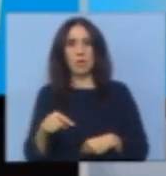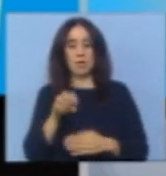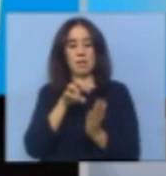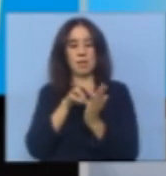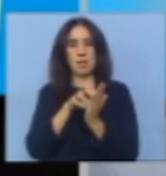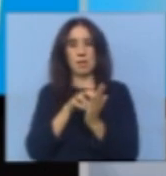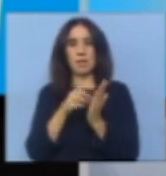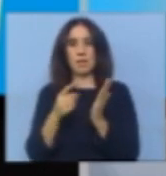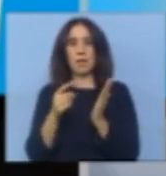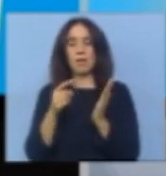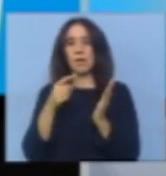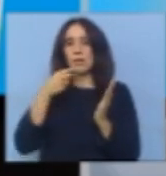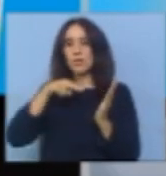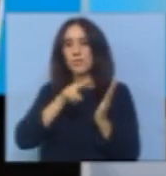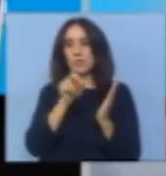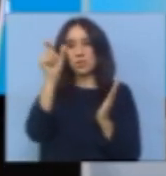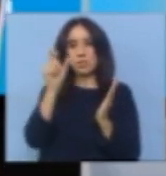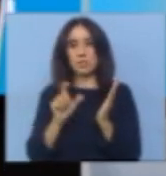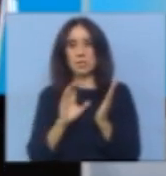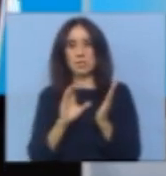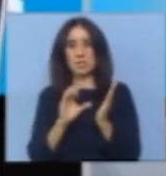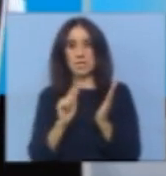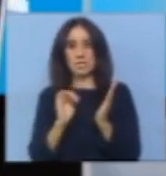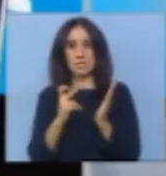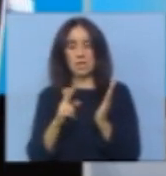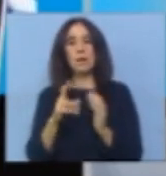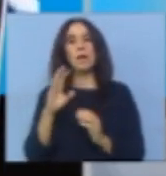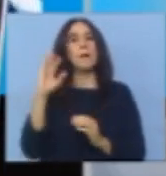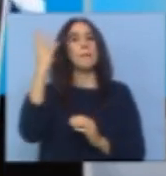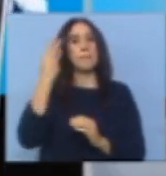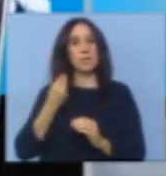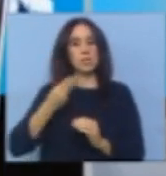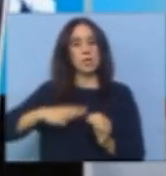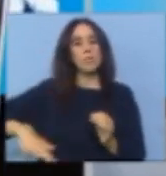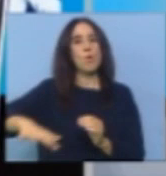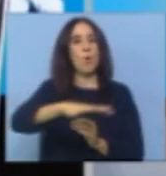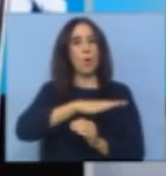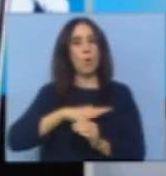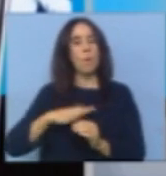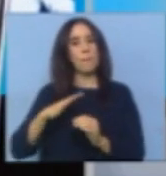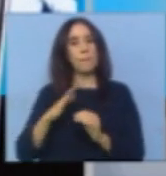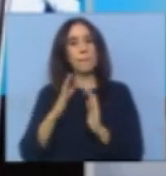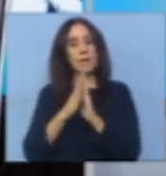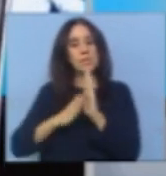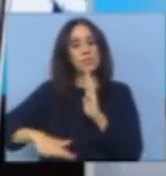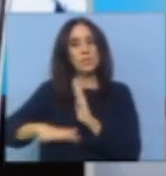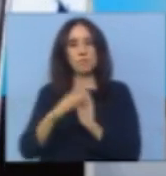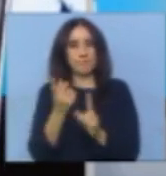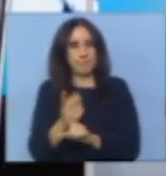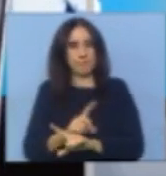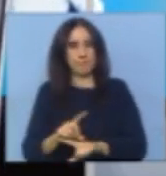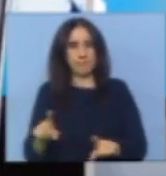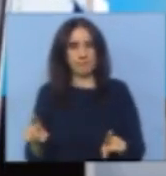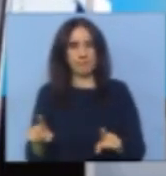César circulasse em todo o território da Palestina, exceto no templo. E para poder, digamos,